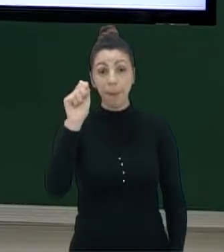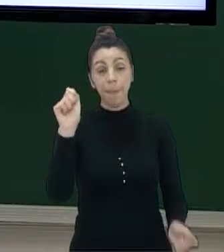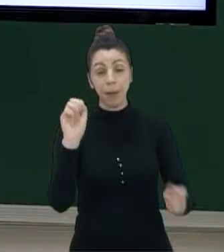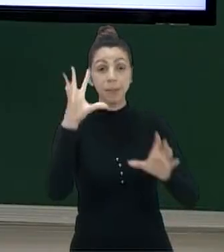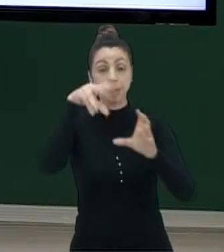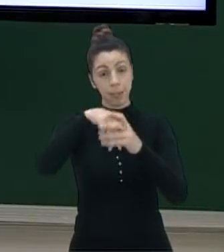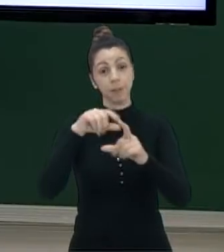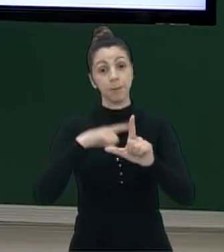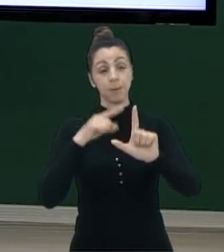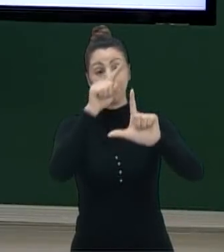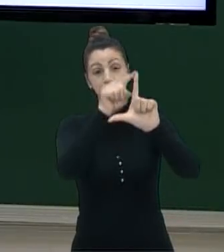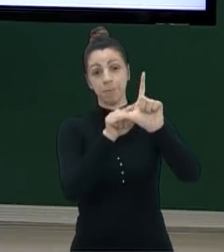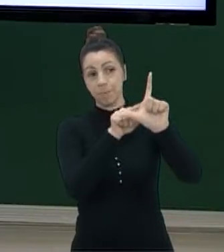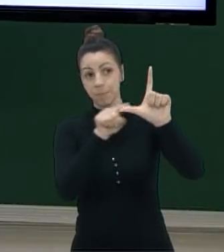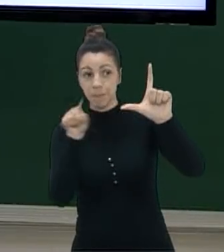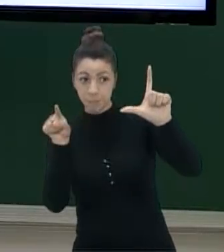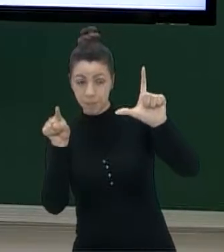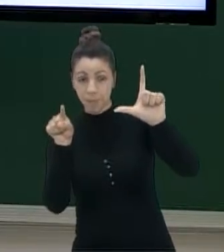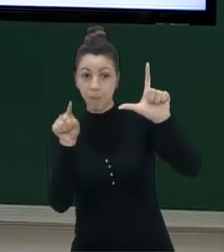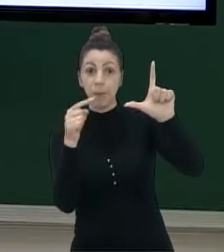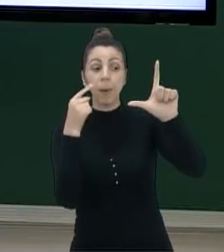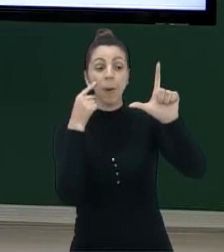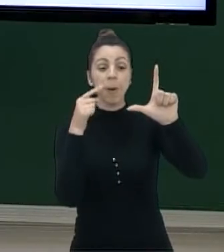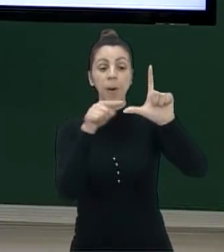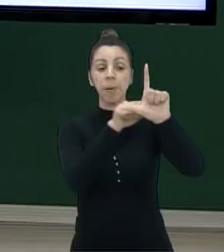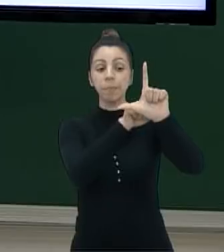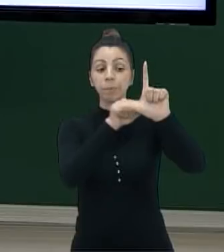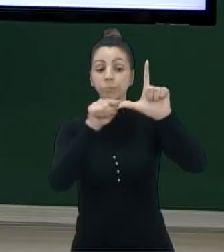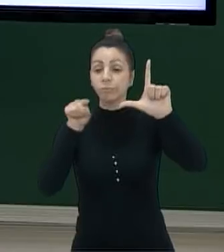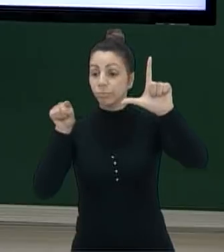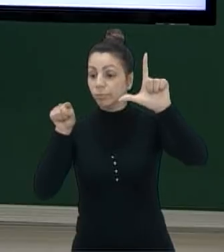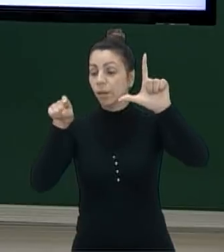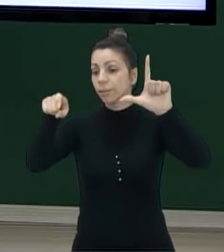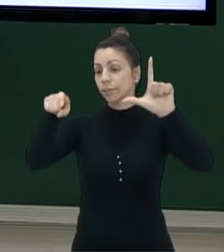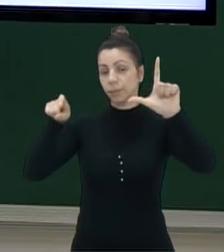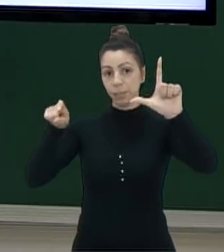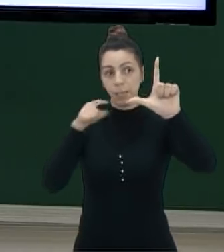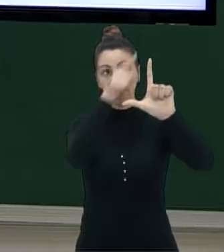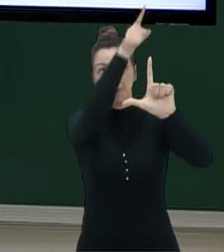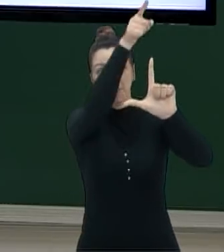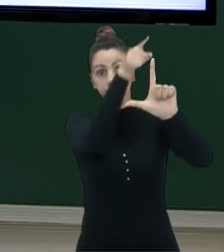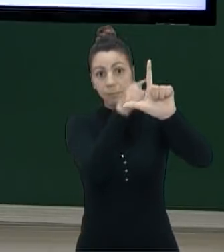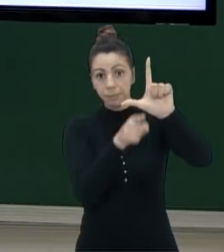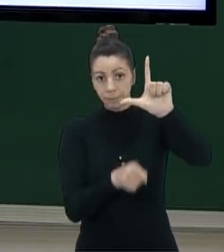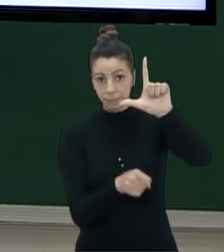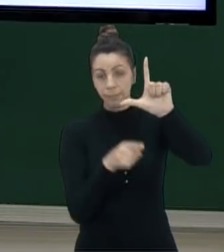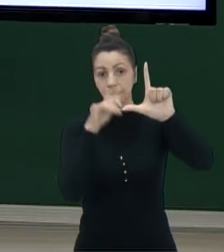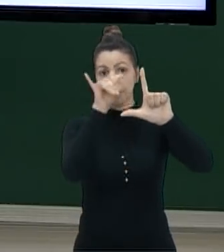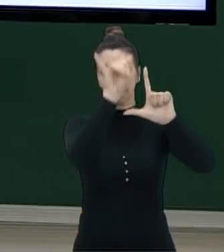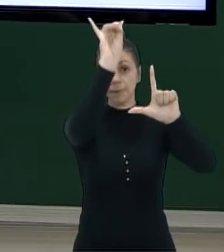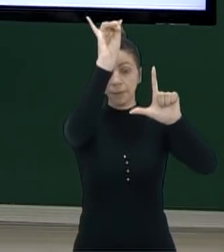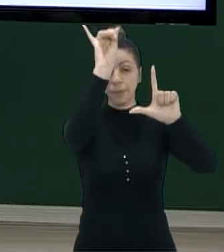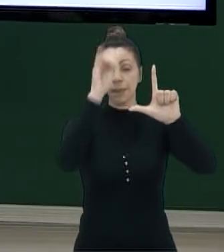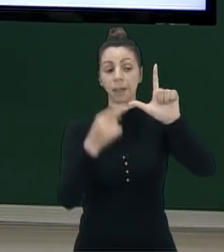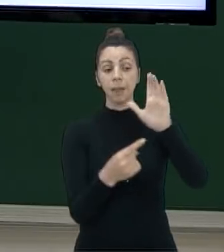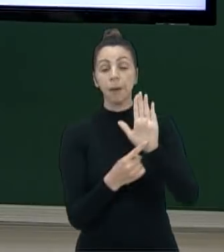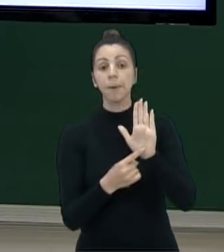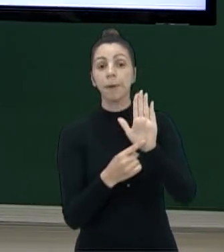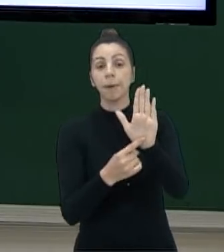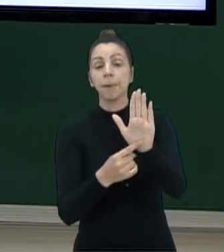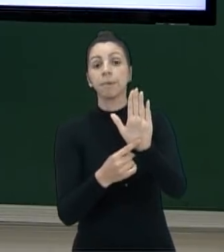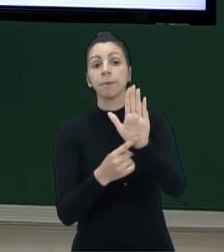cartesiano também, o eixo X e o eixo Y. Está representando o mapa da